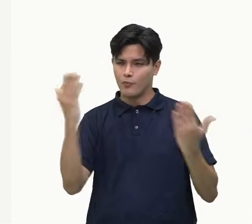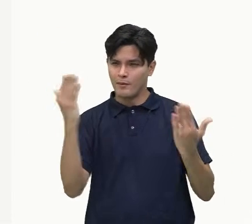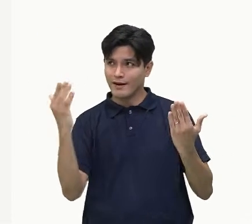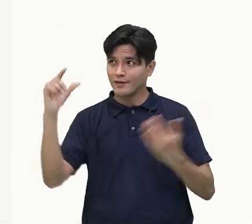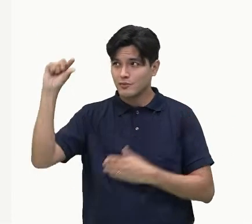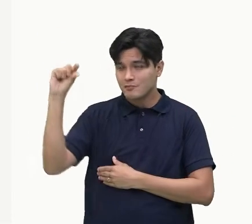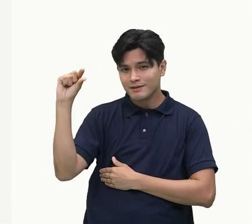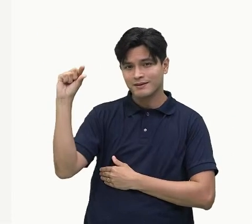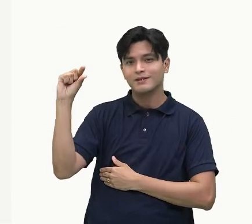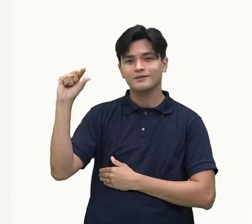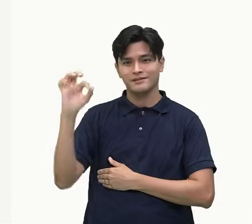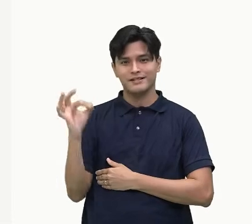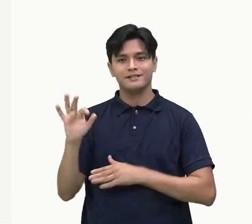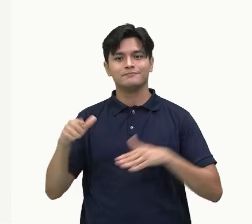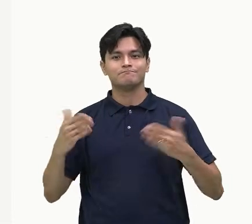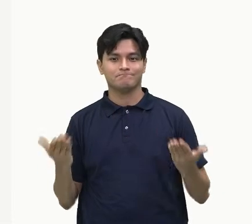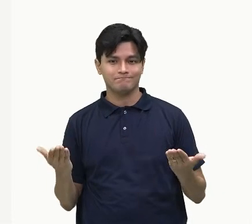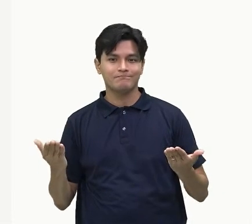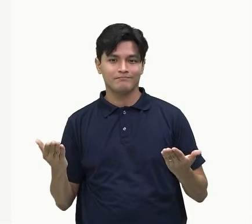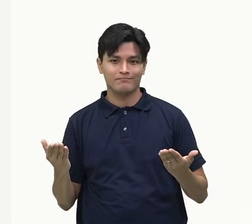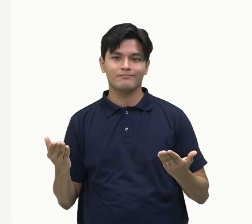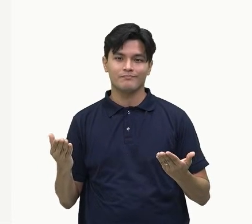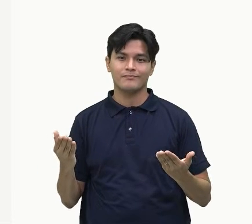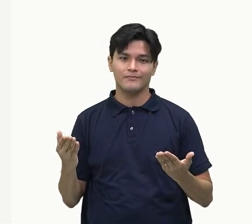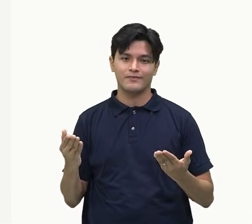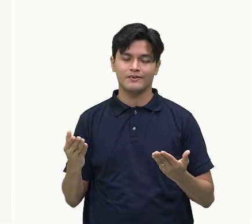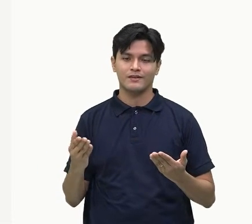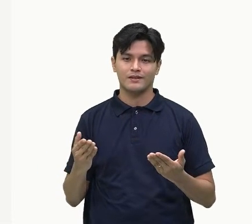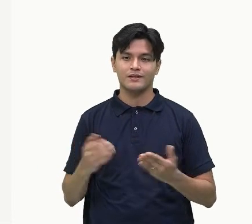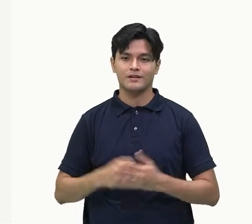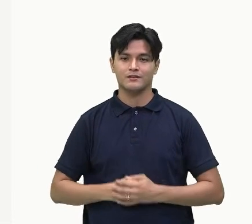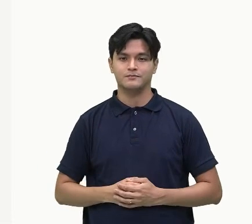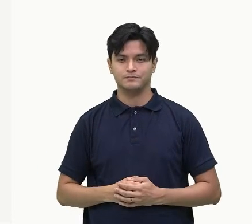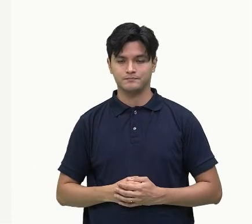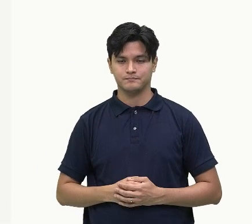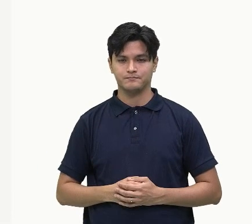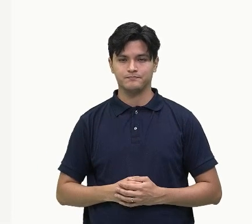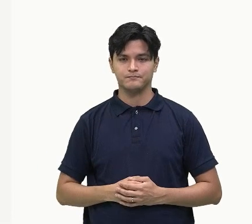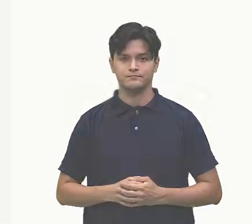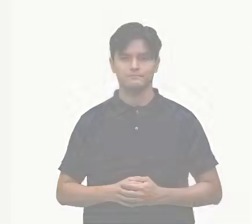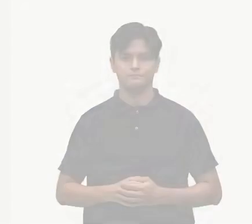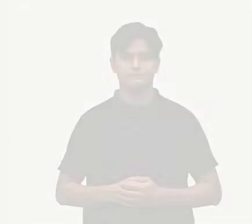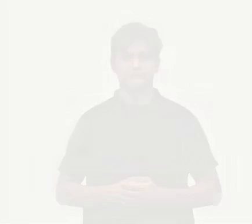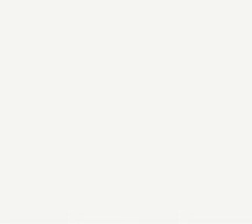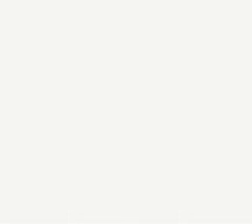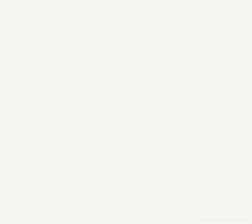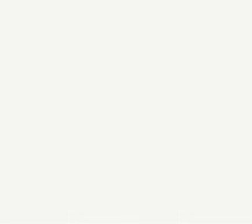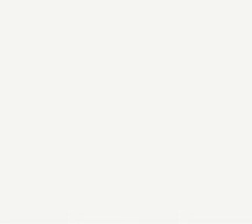como uma fonte pontual. Já vou considerar como outro tipo de fonte, que é esse tipo aqui, ó,